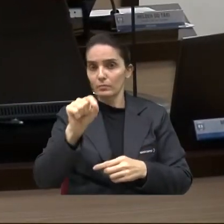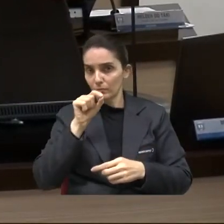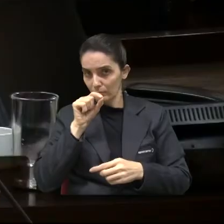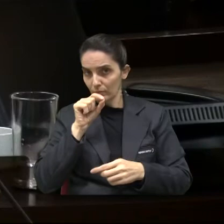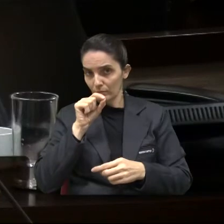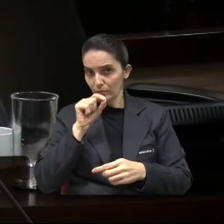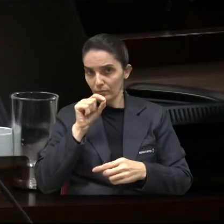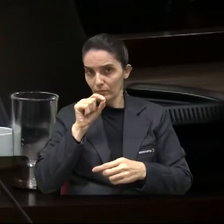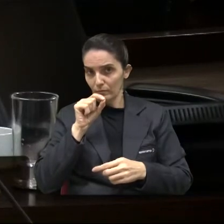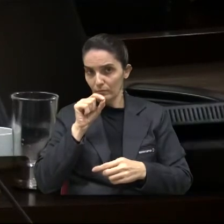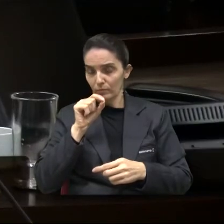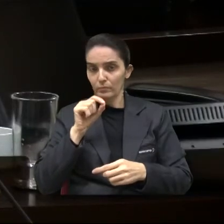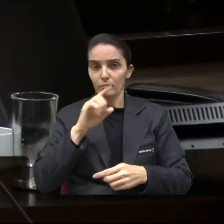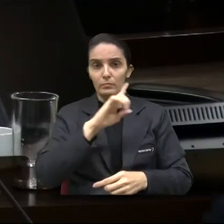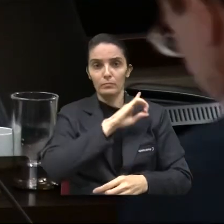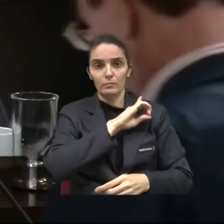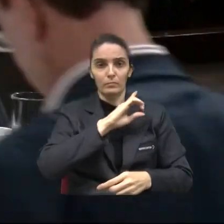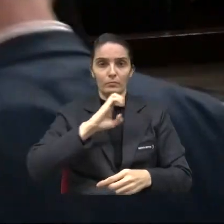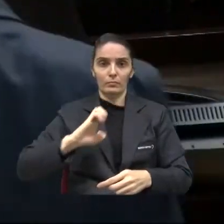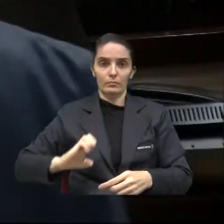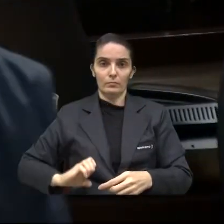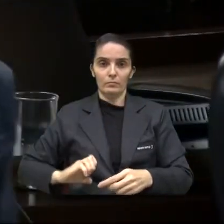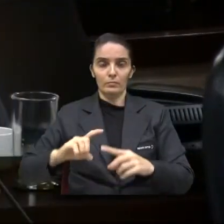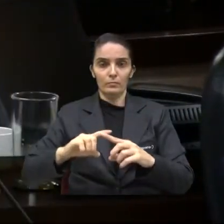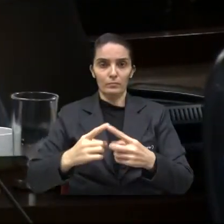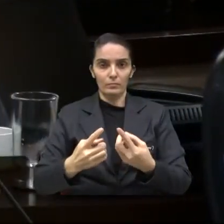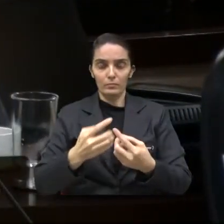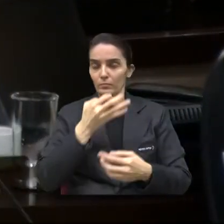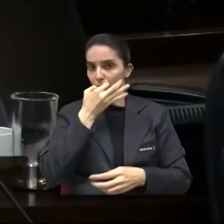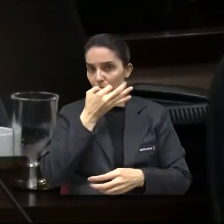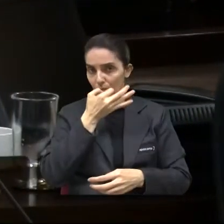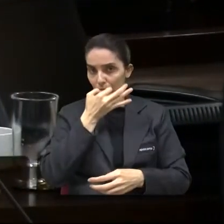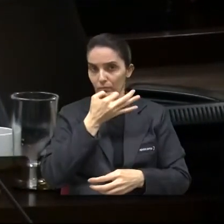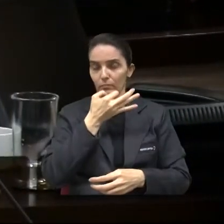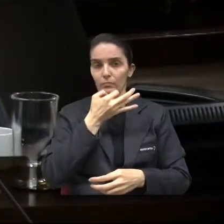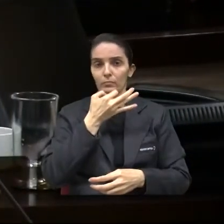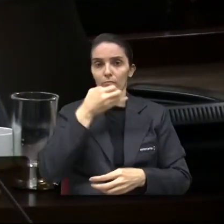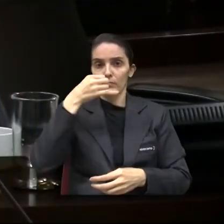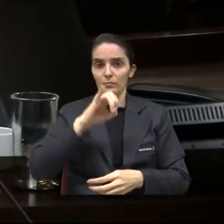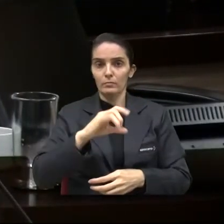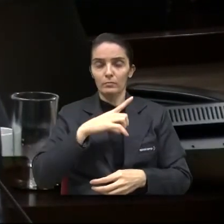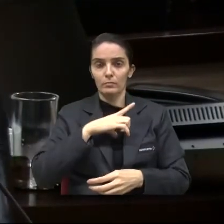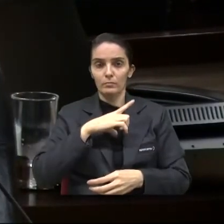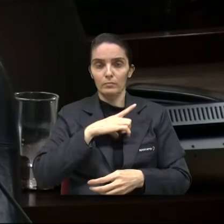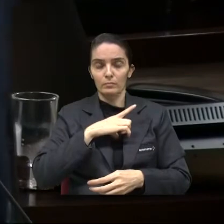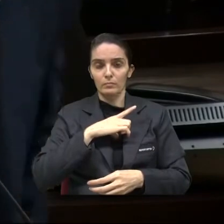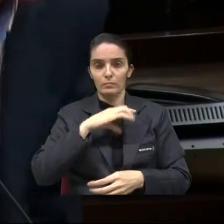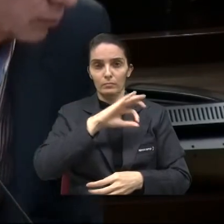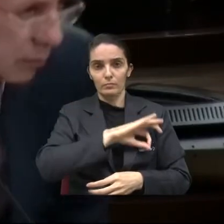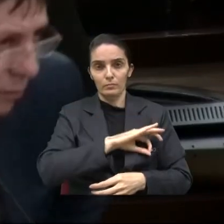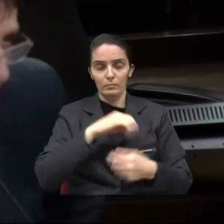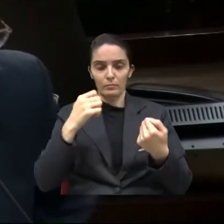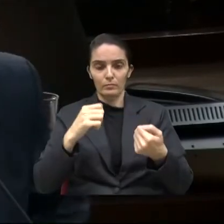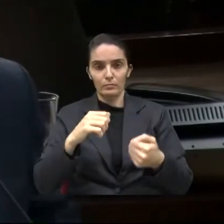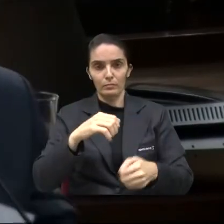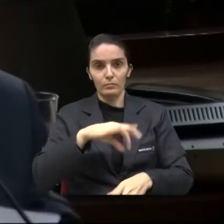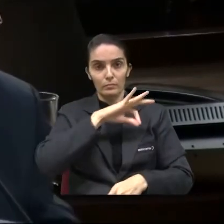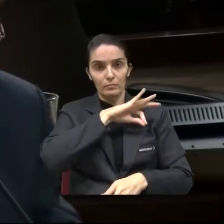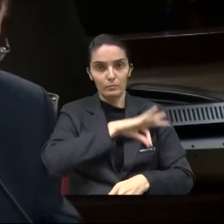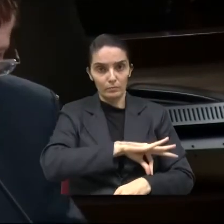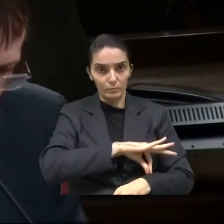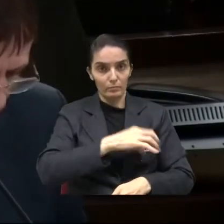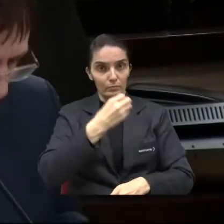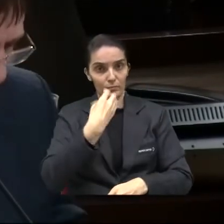os deputados estaduais. Mas fica aí a minha opinião, que se tem uma classe que deve ganhar bem no nosso